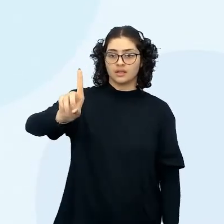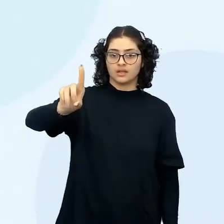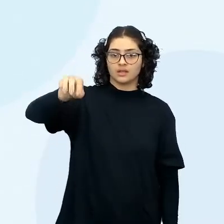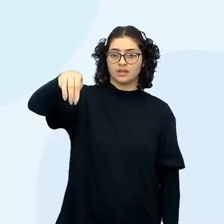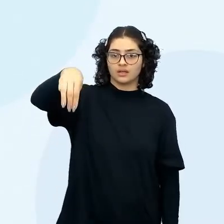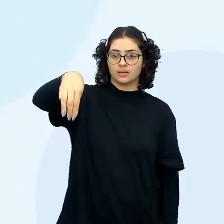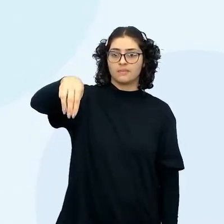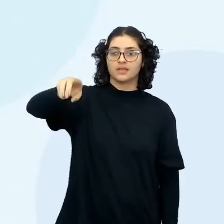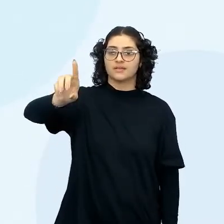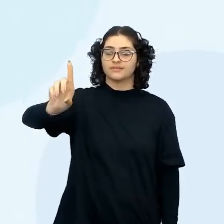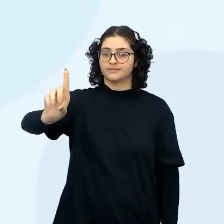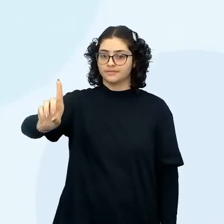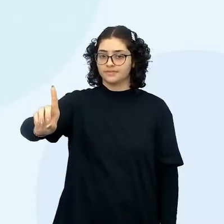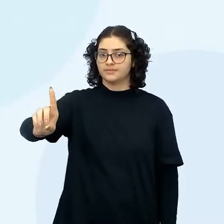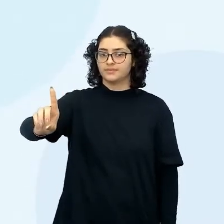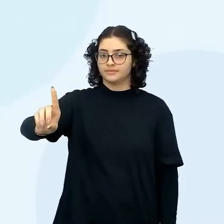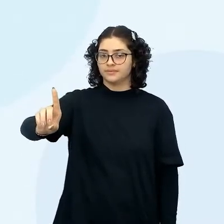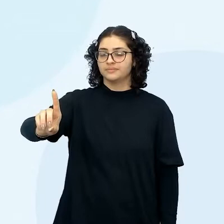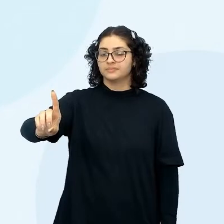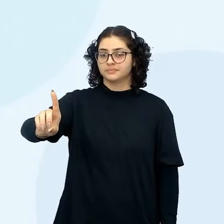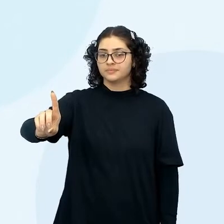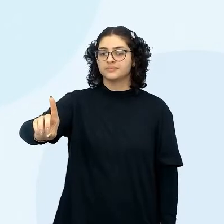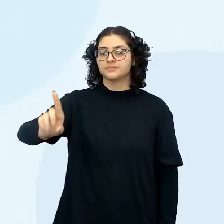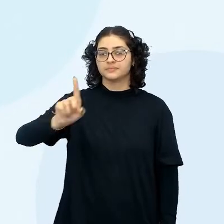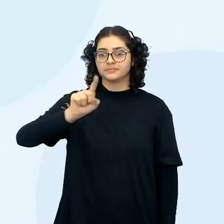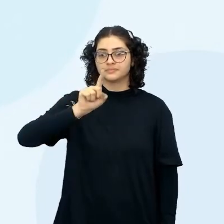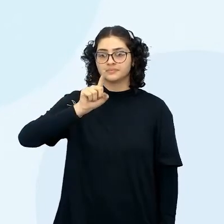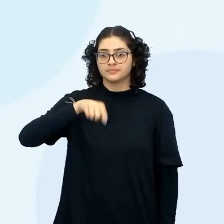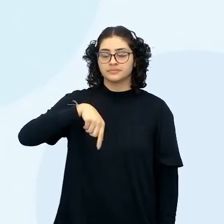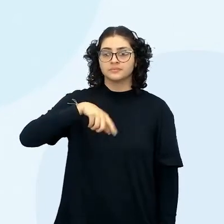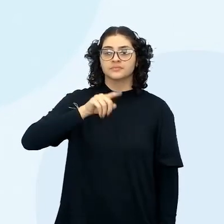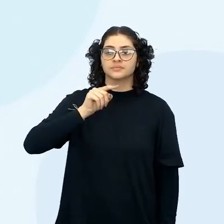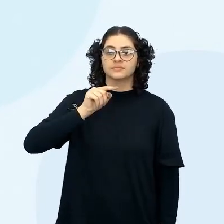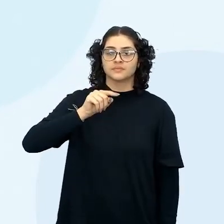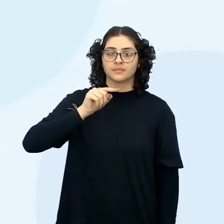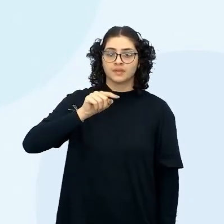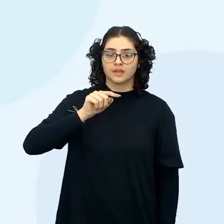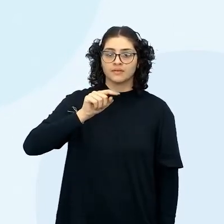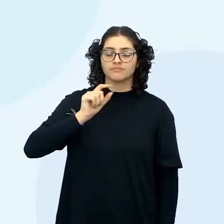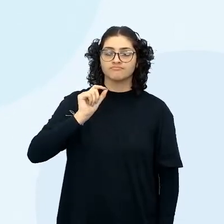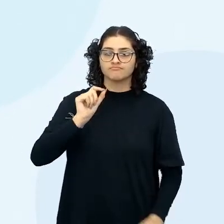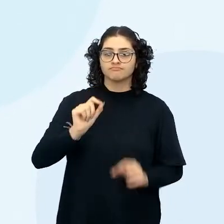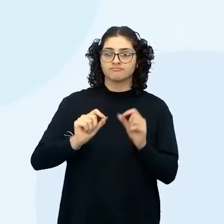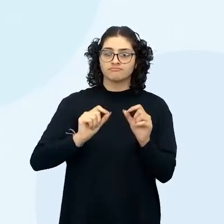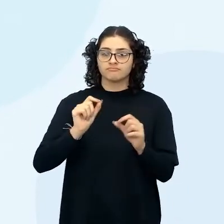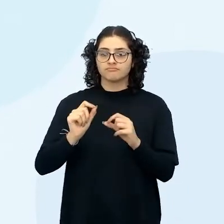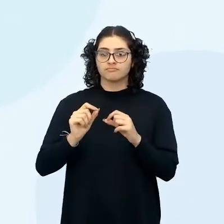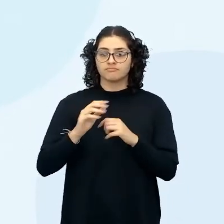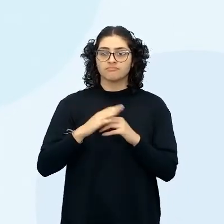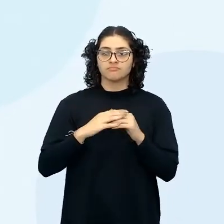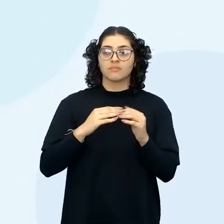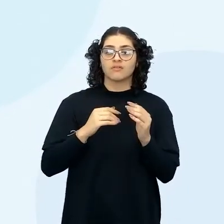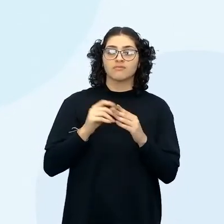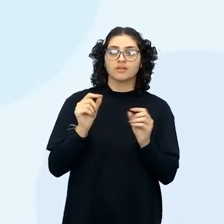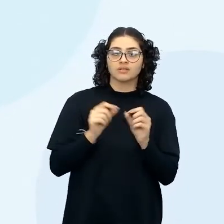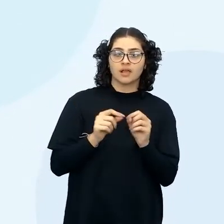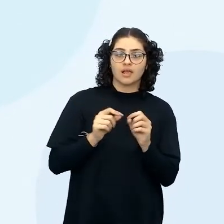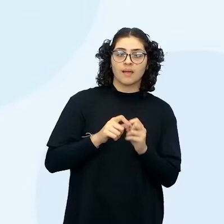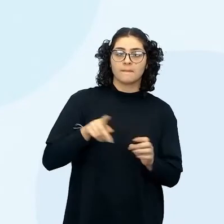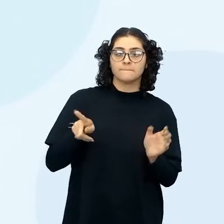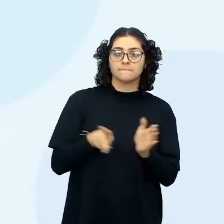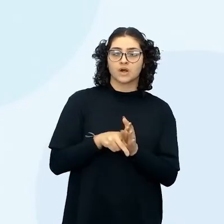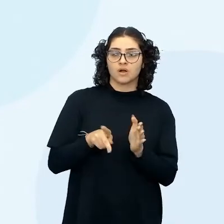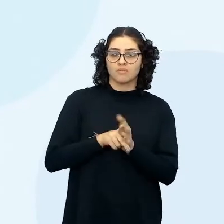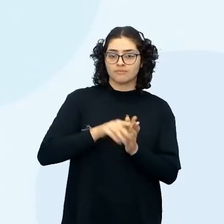DMD, que seria o gene, né, relacionado à produção da distrofina. Se eu tenho